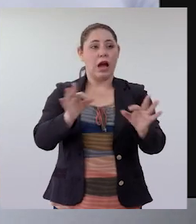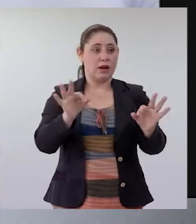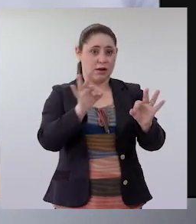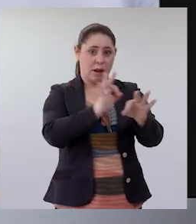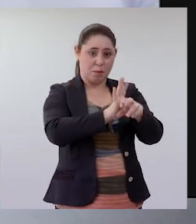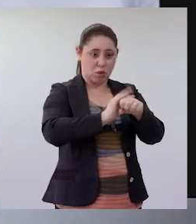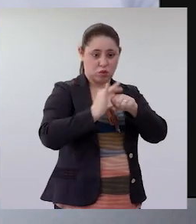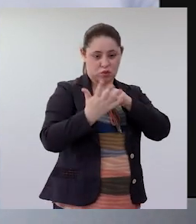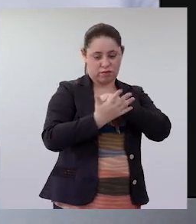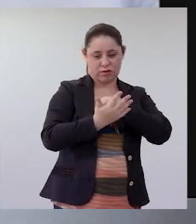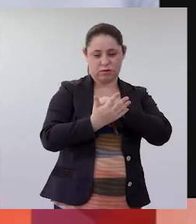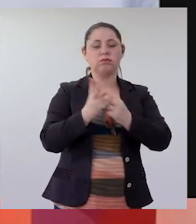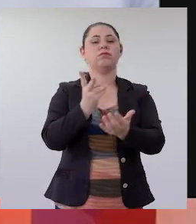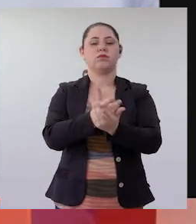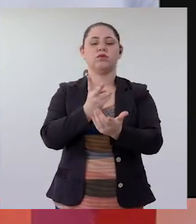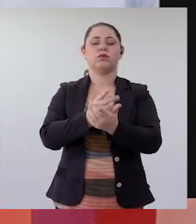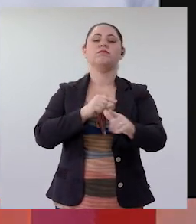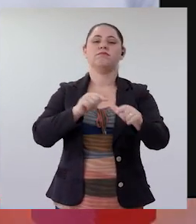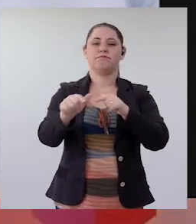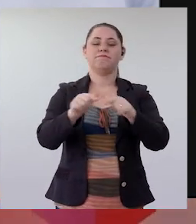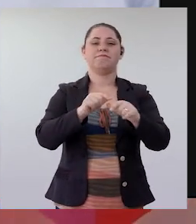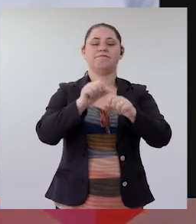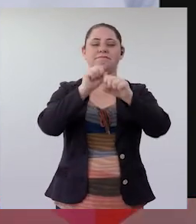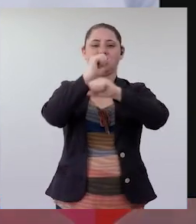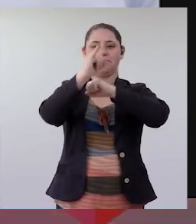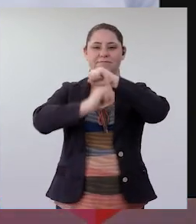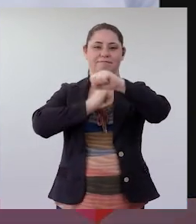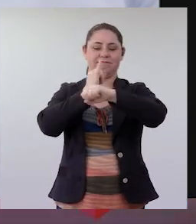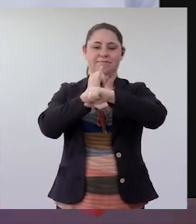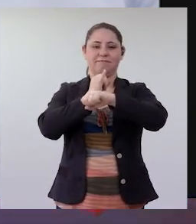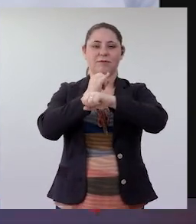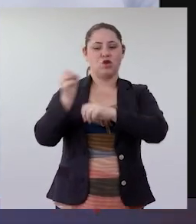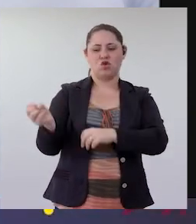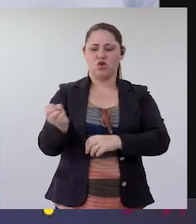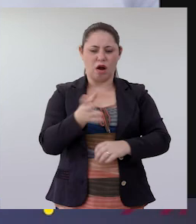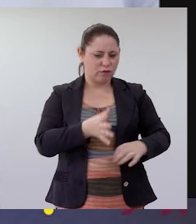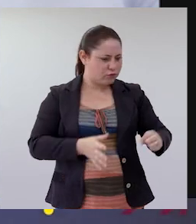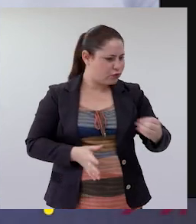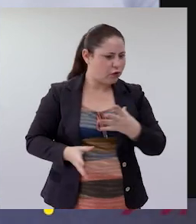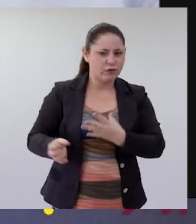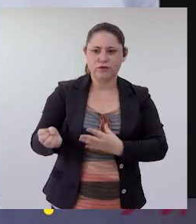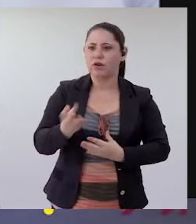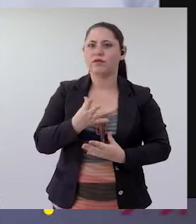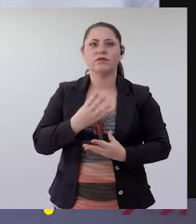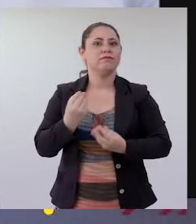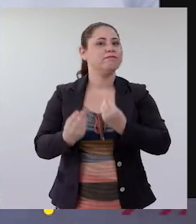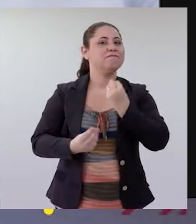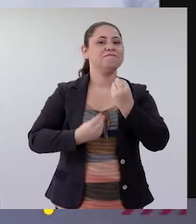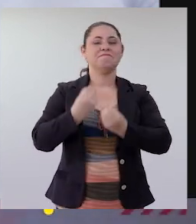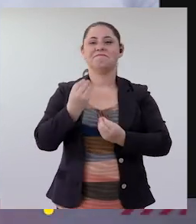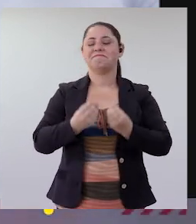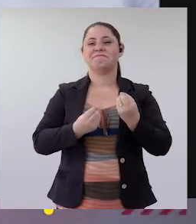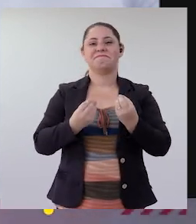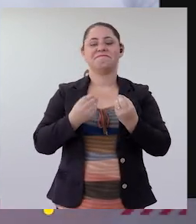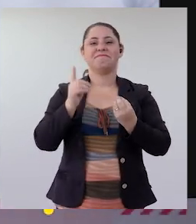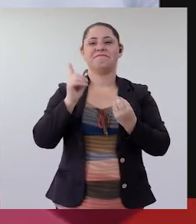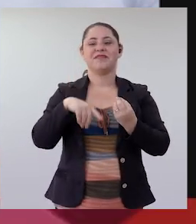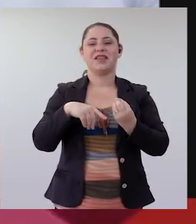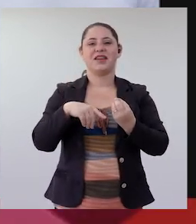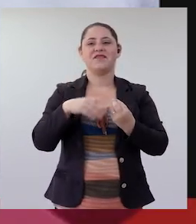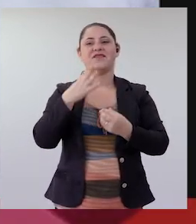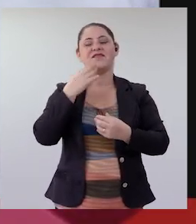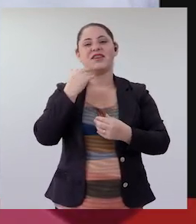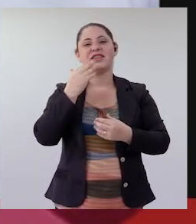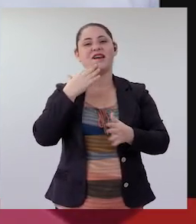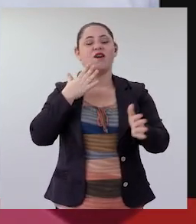mesmo após o fim da pandemia. Muitas novidades, muitas inovações, elas vão realmente ficar e